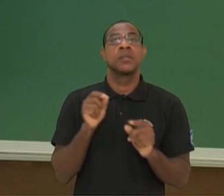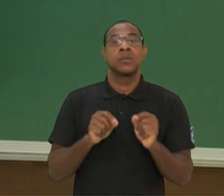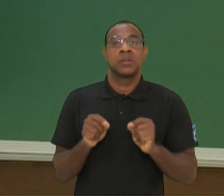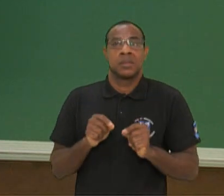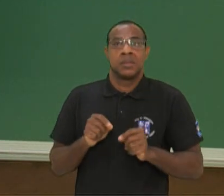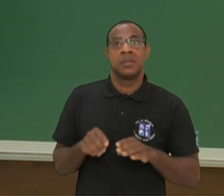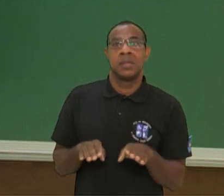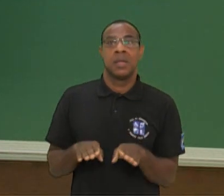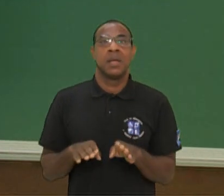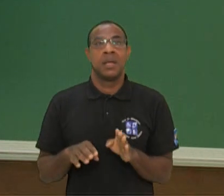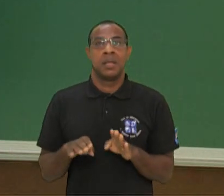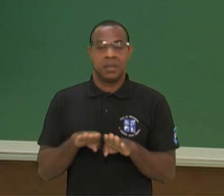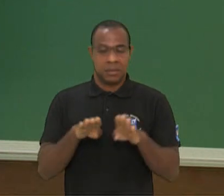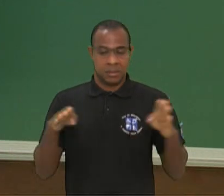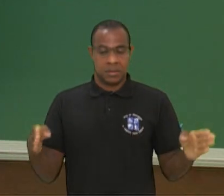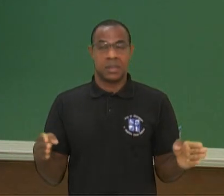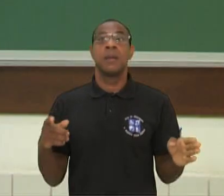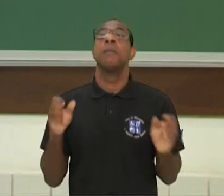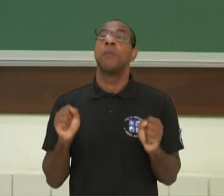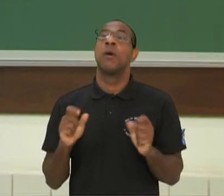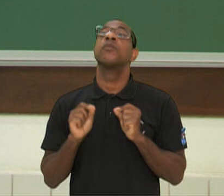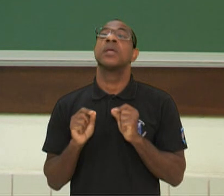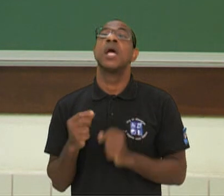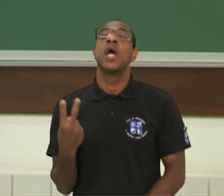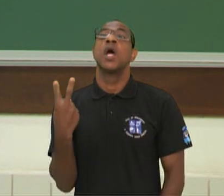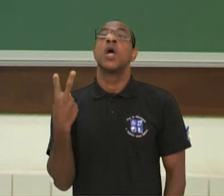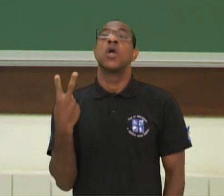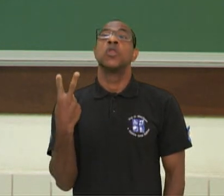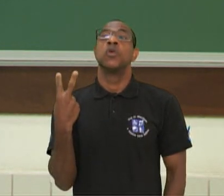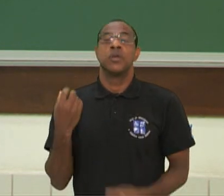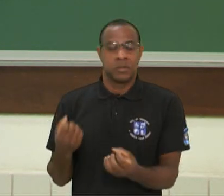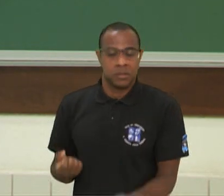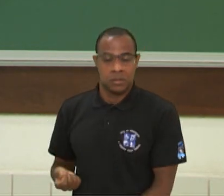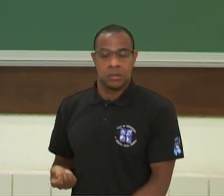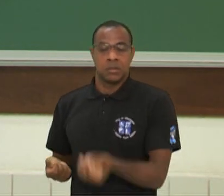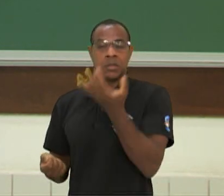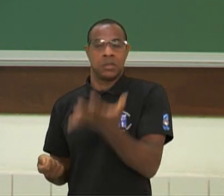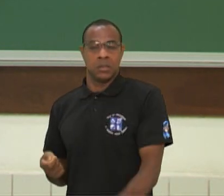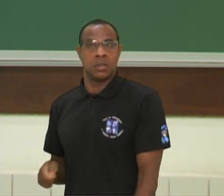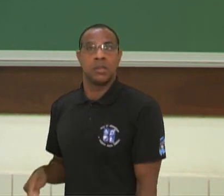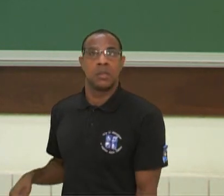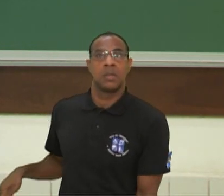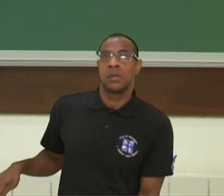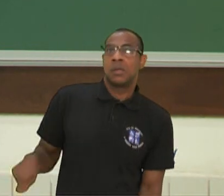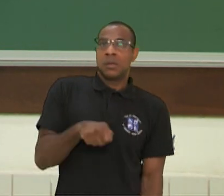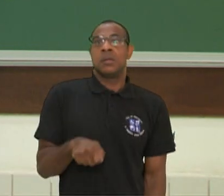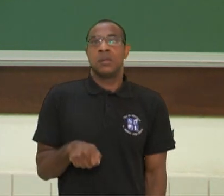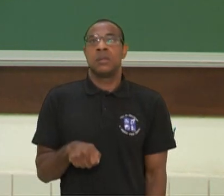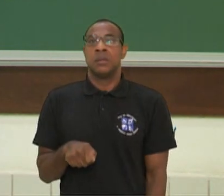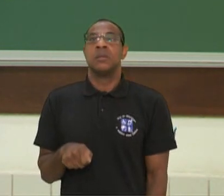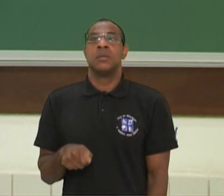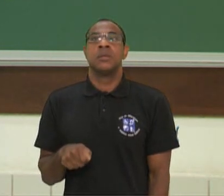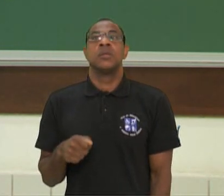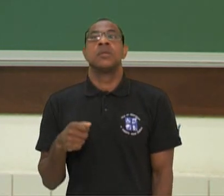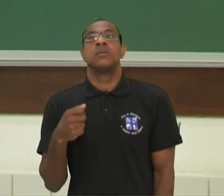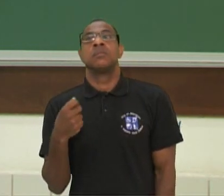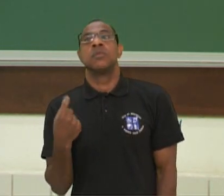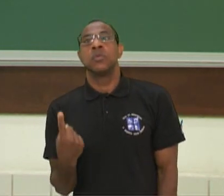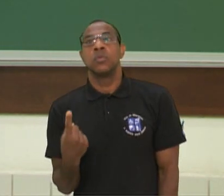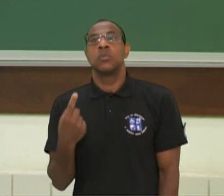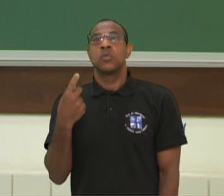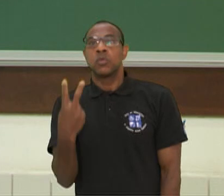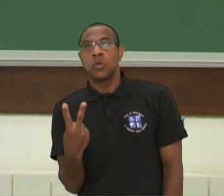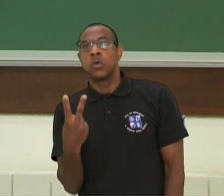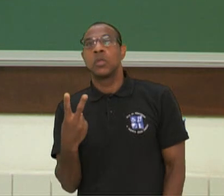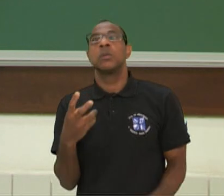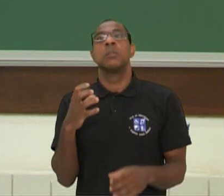a 2 saques consecutivos. Independentemente se ele conquiste esses 2 pontos ou não, ele sempre vai ter 2